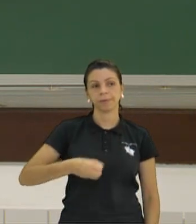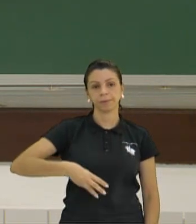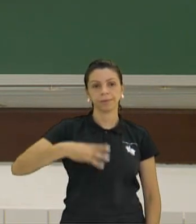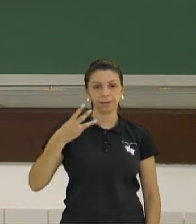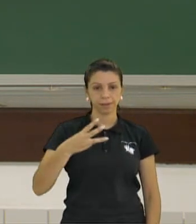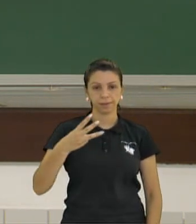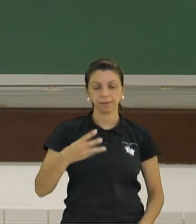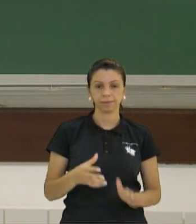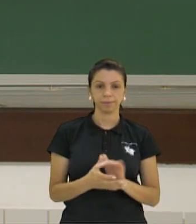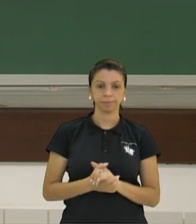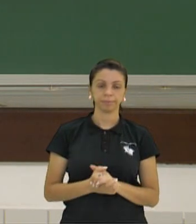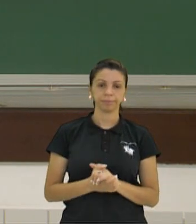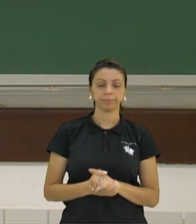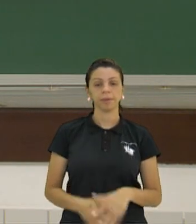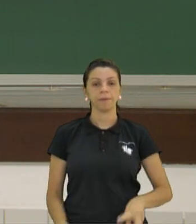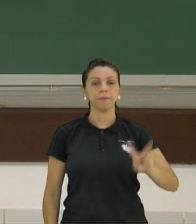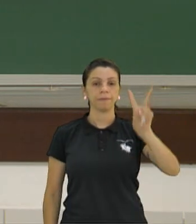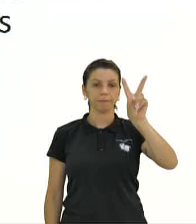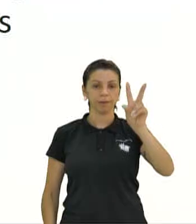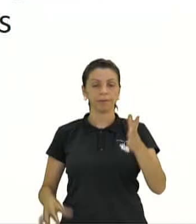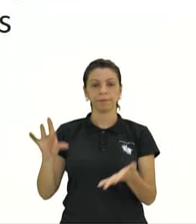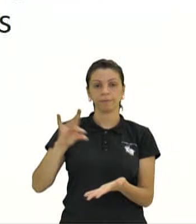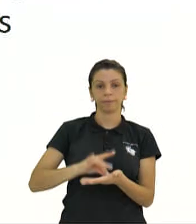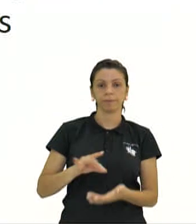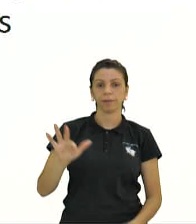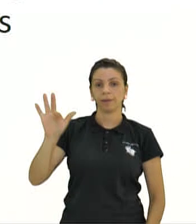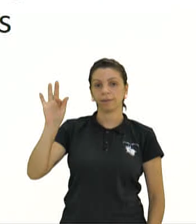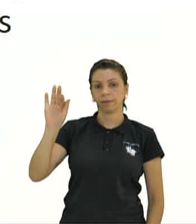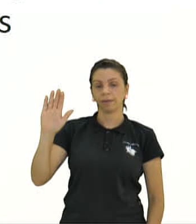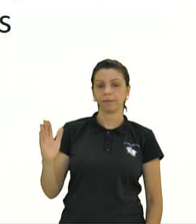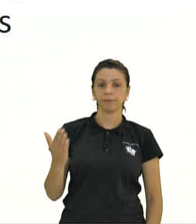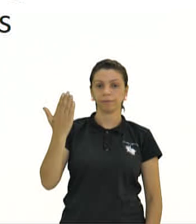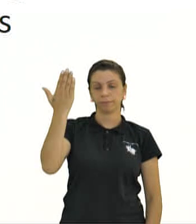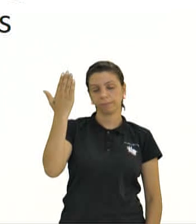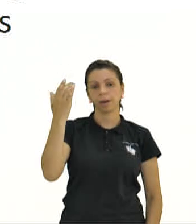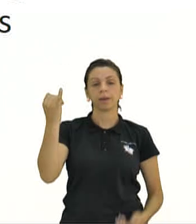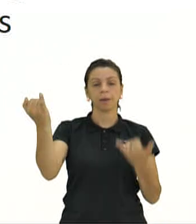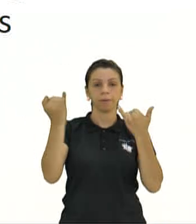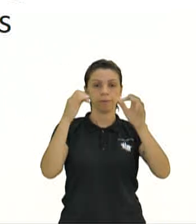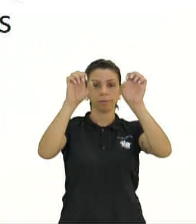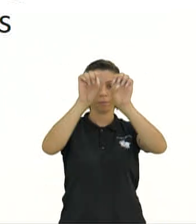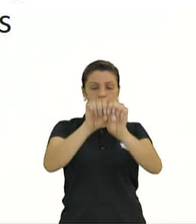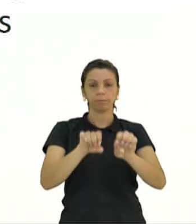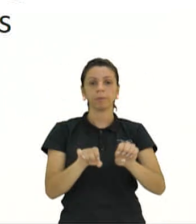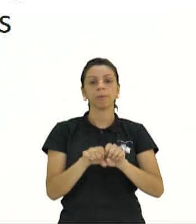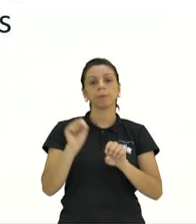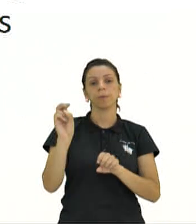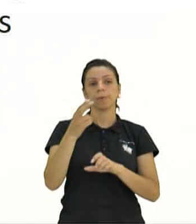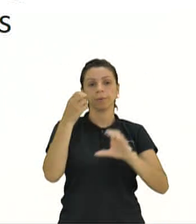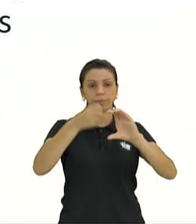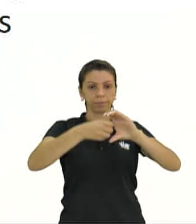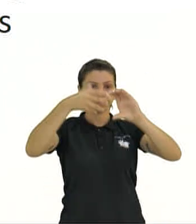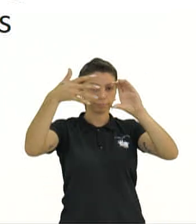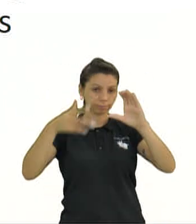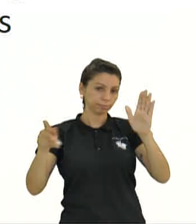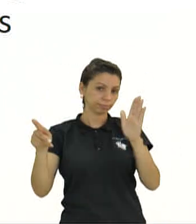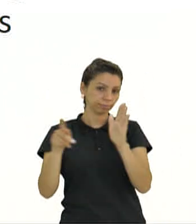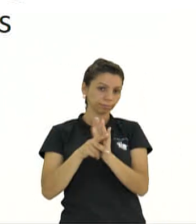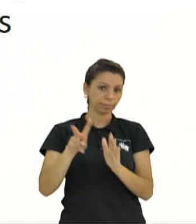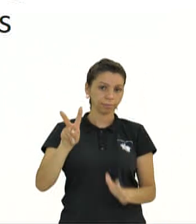vocês. Marque V para verdadeiro e F para falso para as afirmações sobre a estrutura ou características do